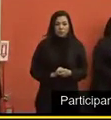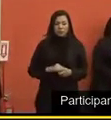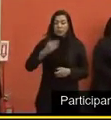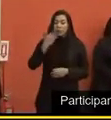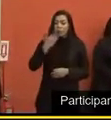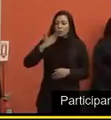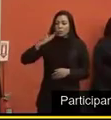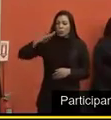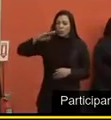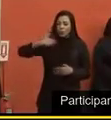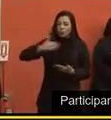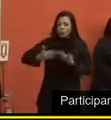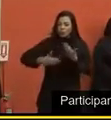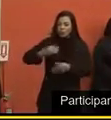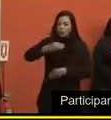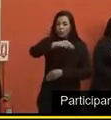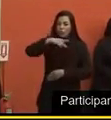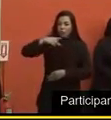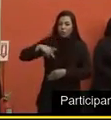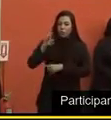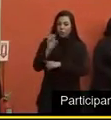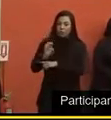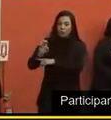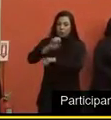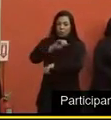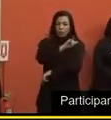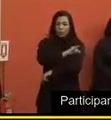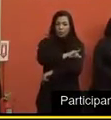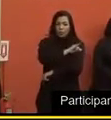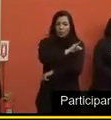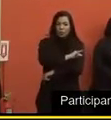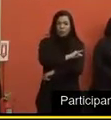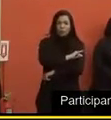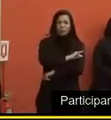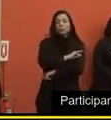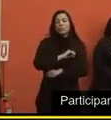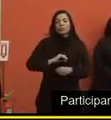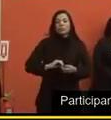Prometo servir ao Ministério Público do Estado do Rio de Janeiro.